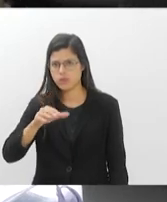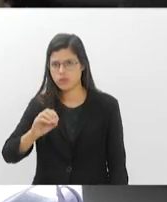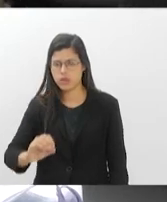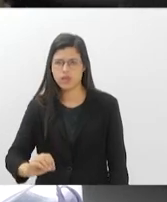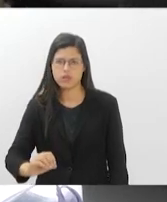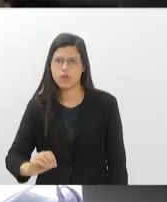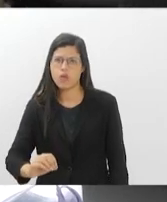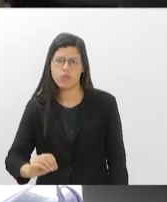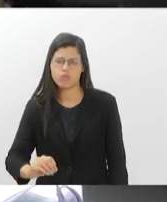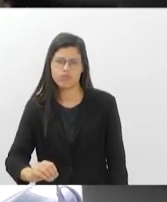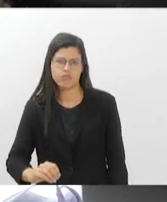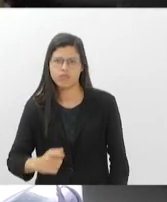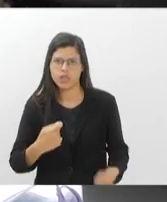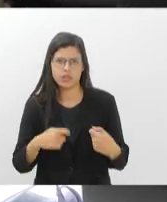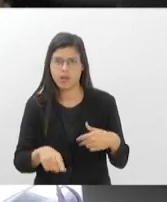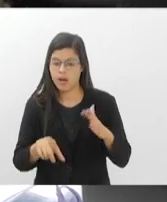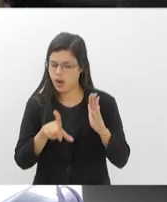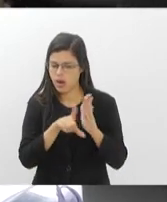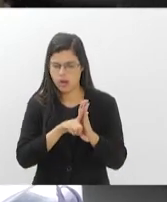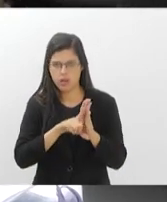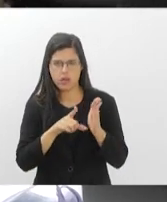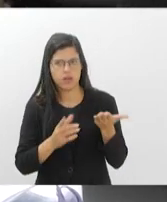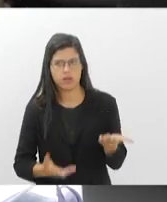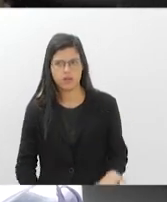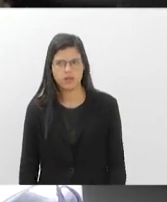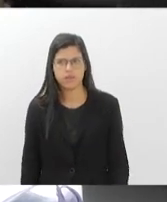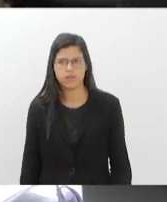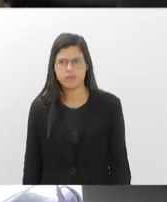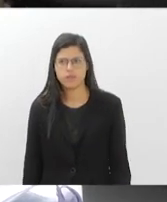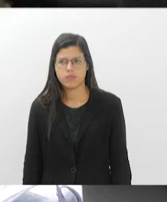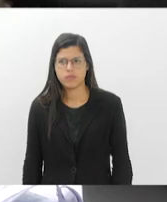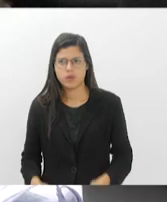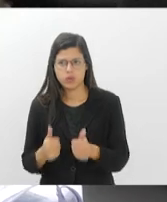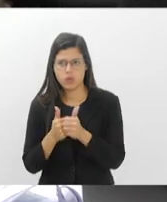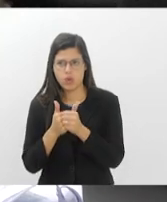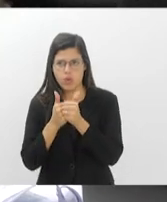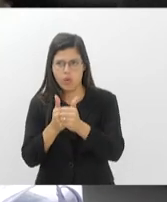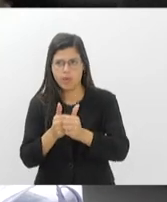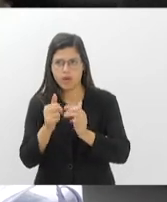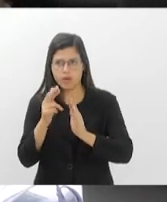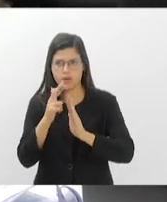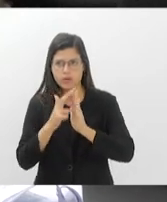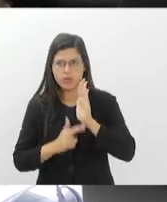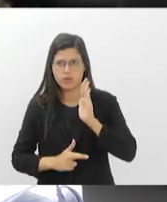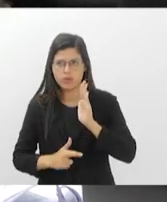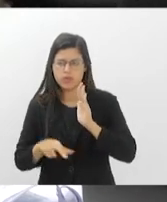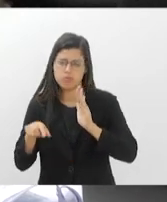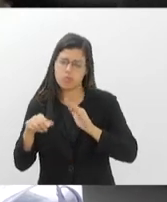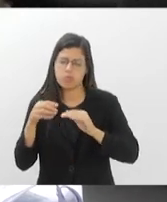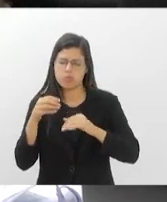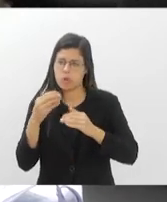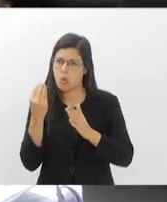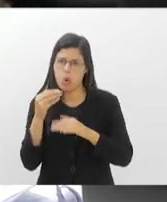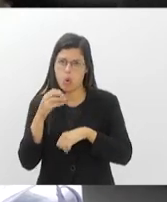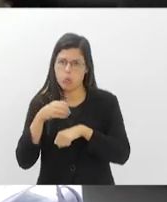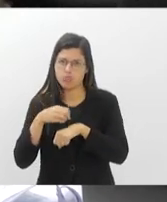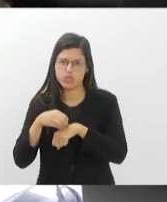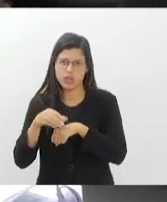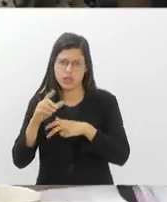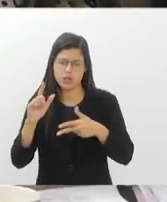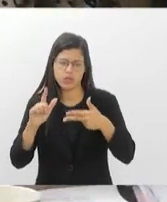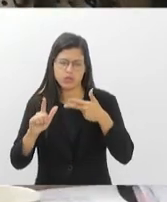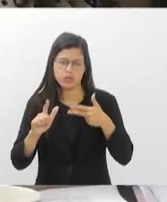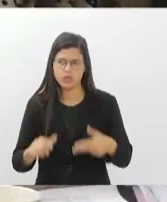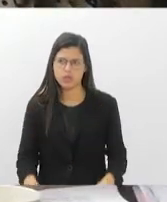lei. Então vamos tô acompanhando, fazer inconstitucional. Não, estou acompanhando o relator. Ele botou tio já. Estão votando